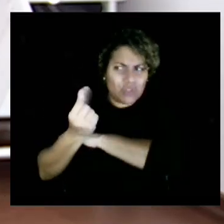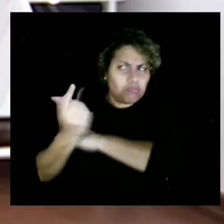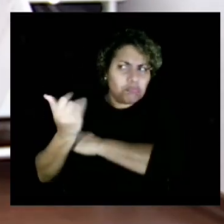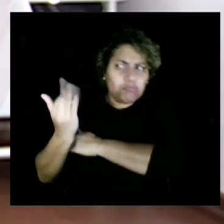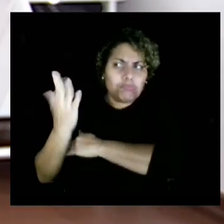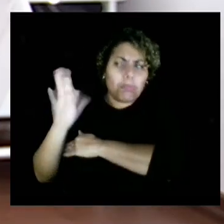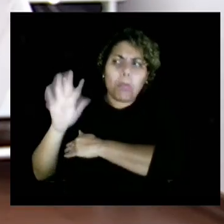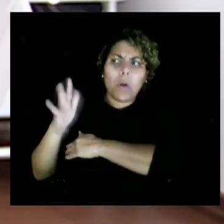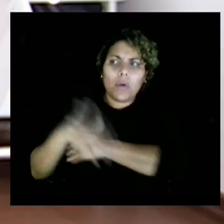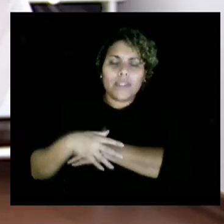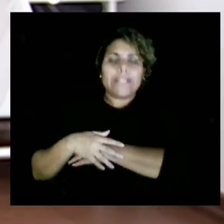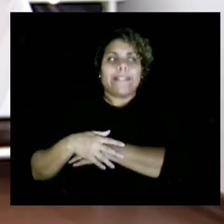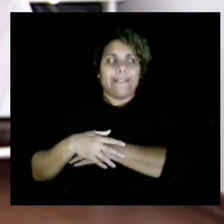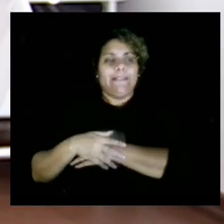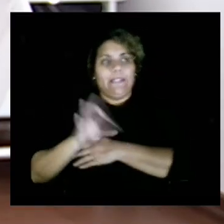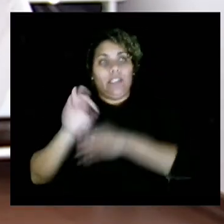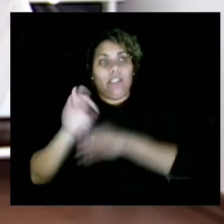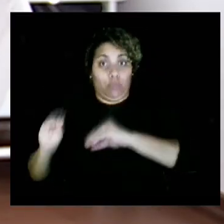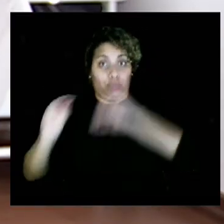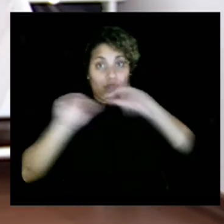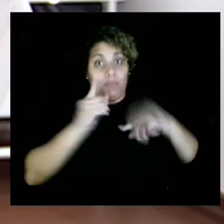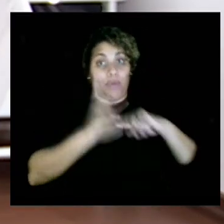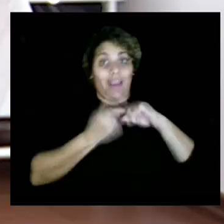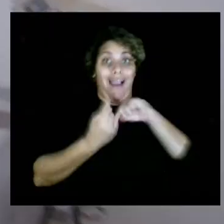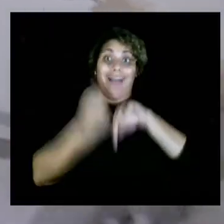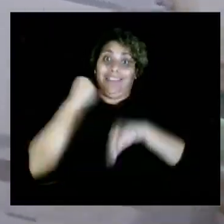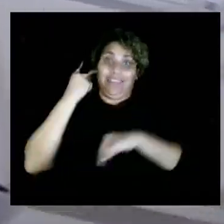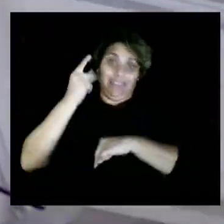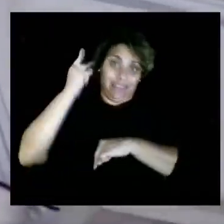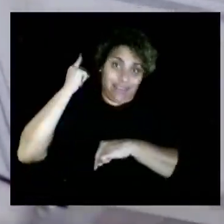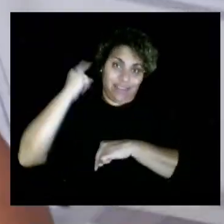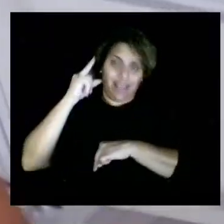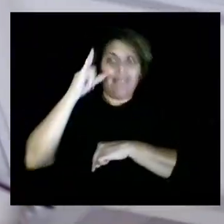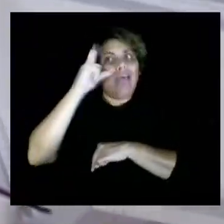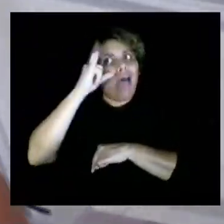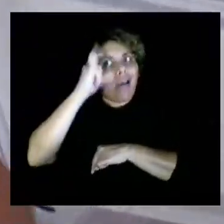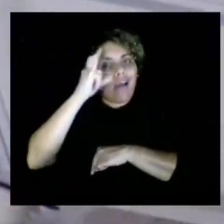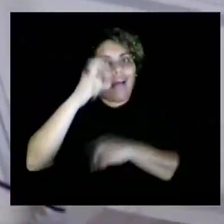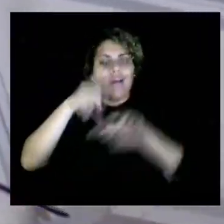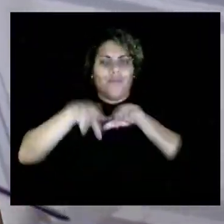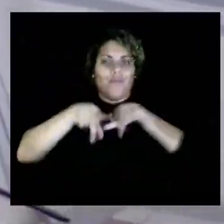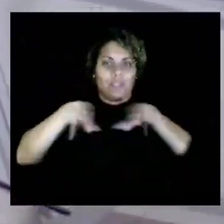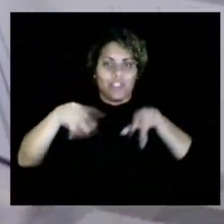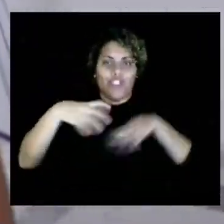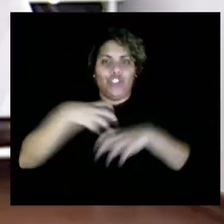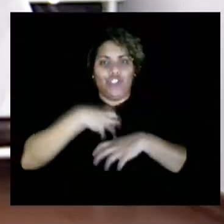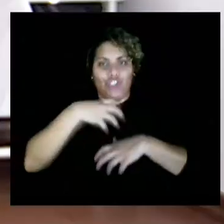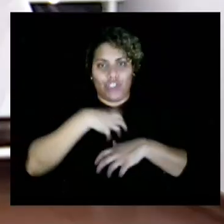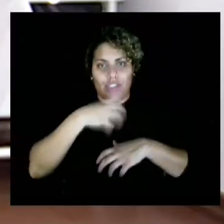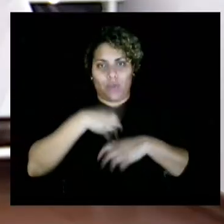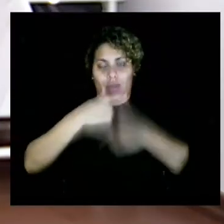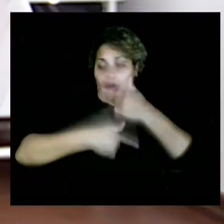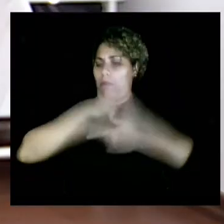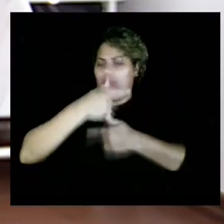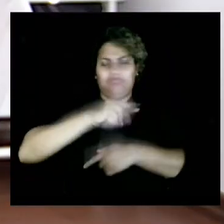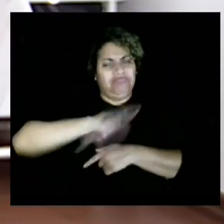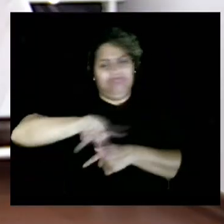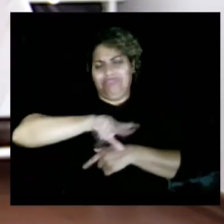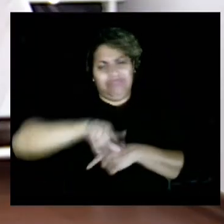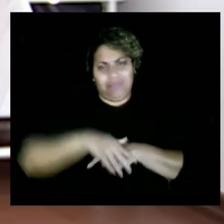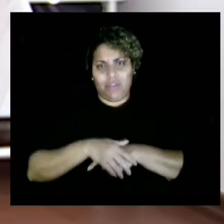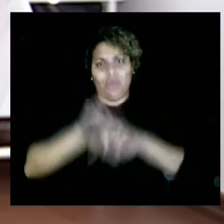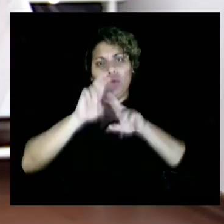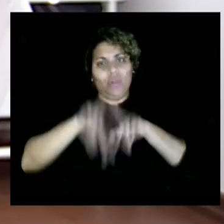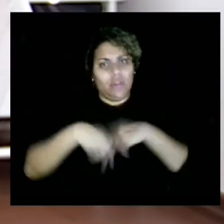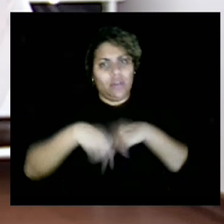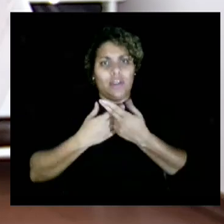cá porque antigamente o Instagram não era um meio de trabalho, né? Então, não era uma forma de